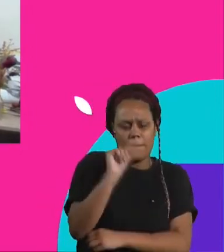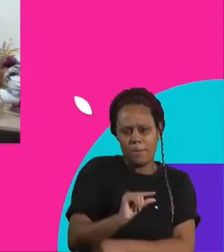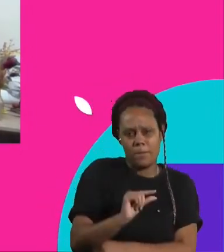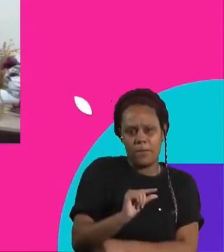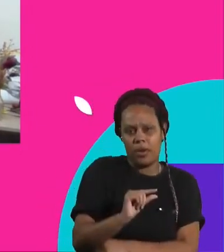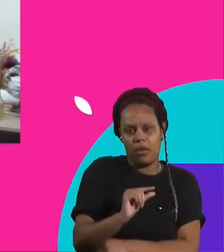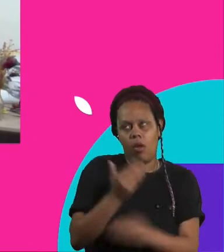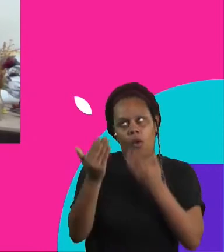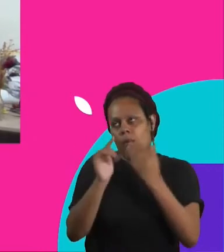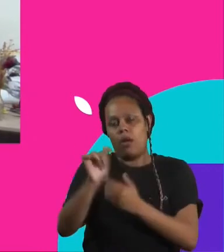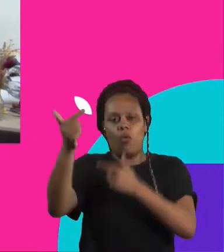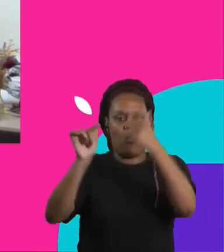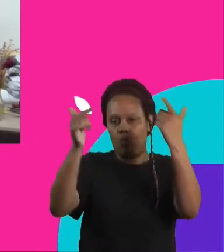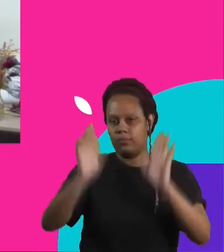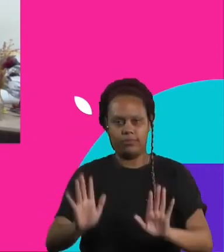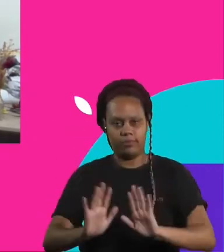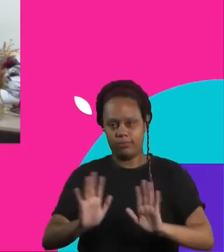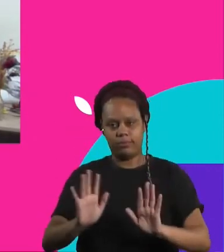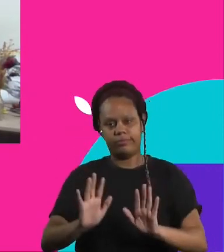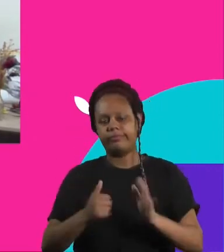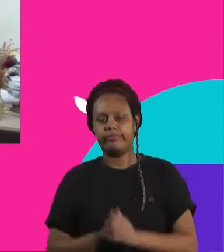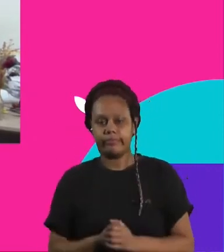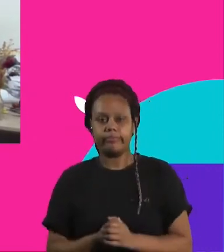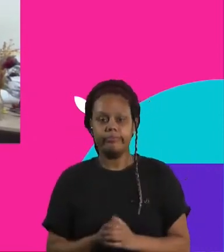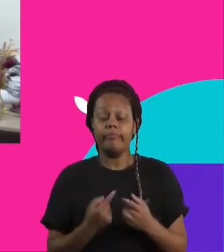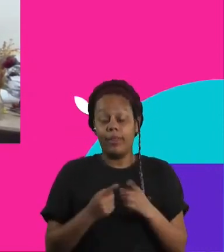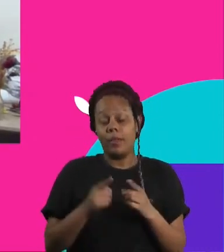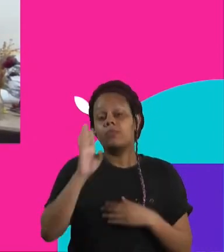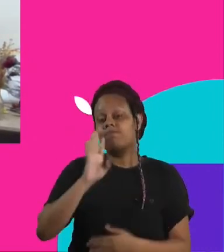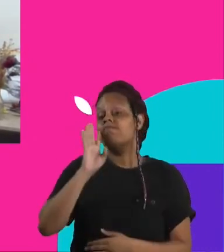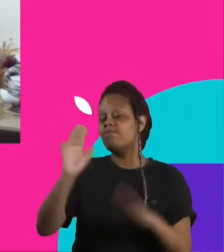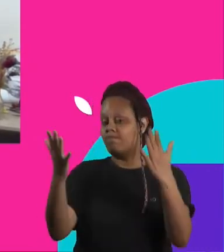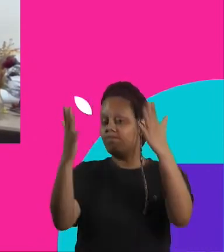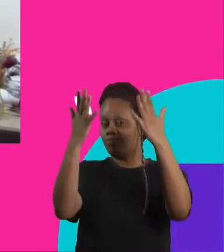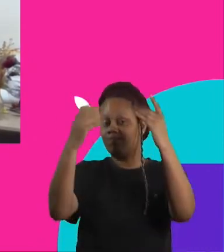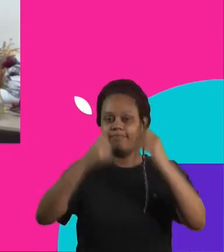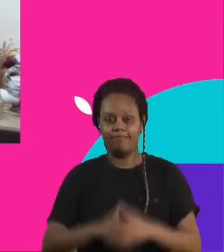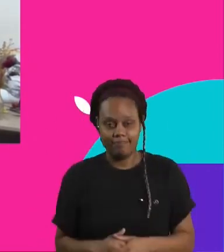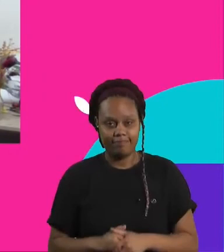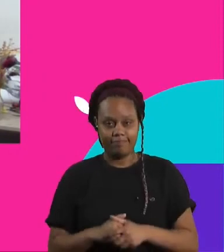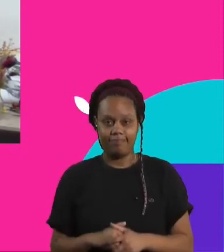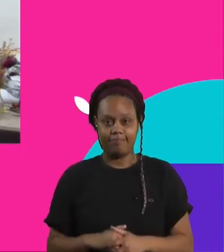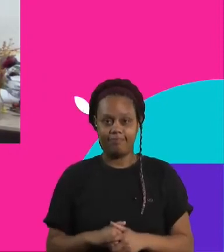como muitas vezes se pensa. Muito legal, parabéns, viu?